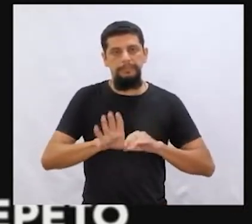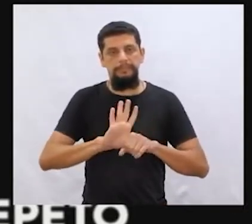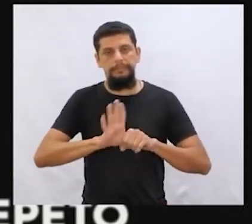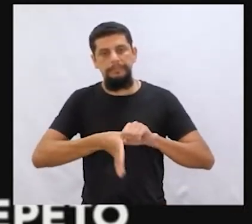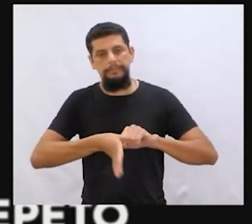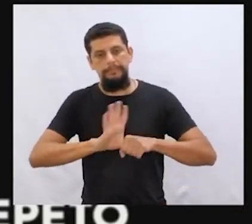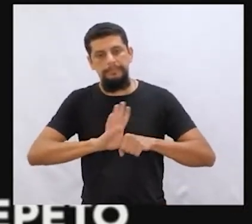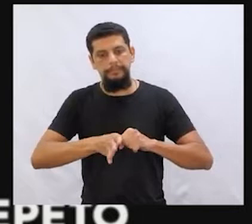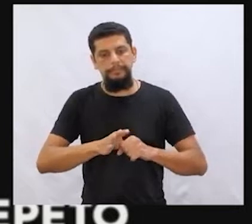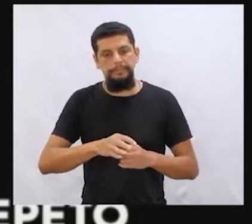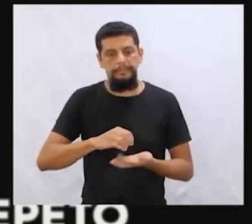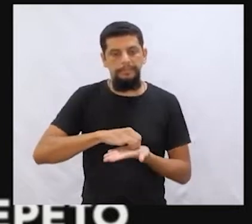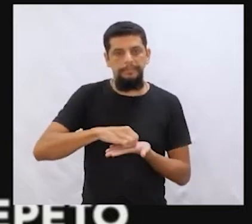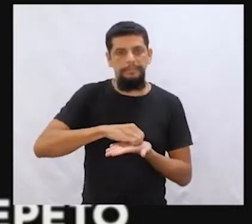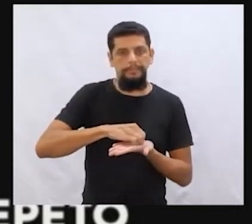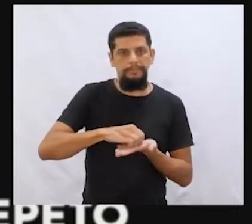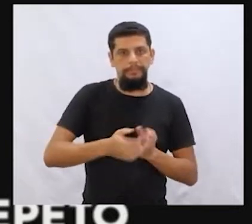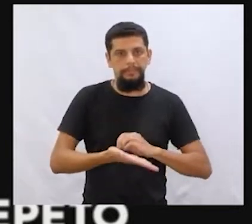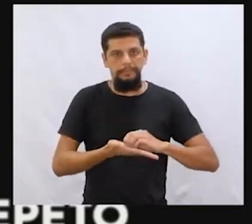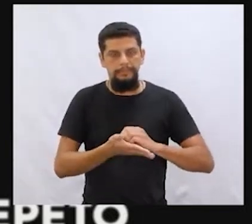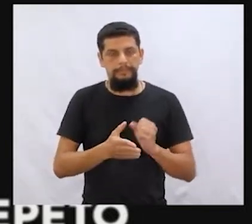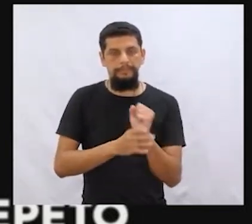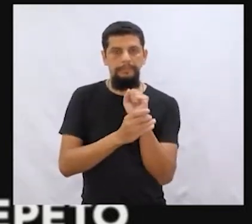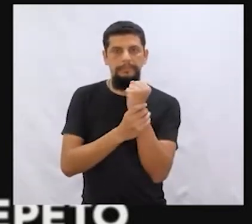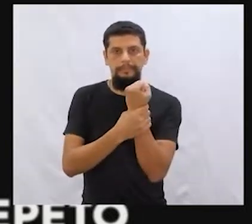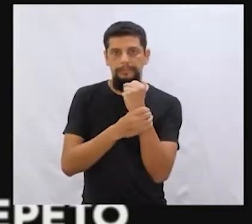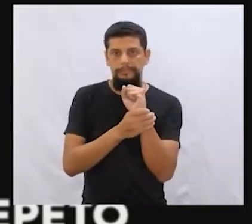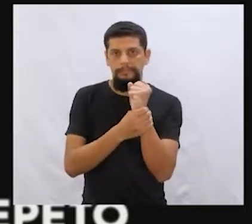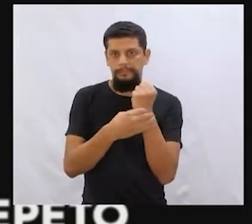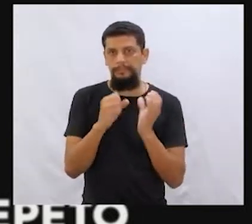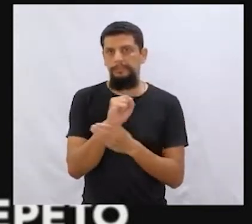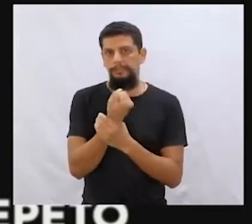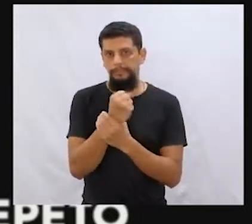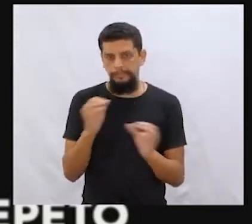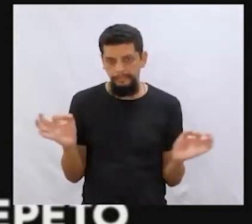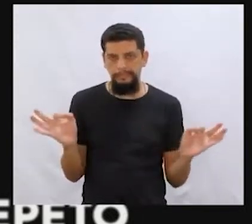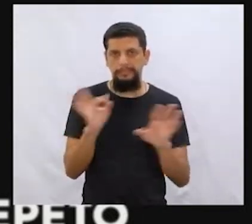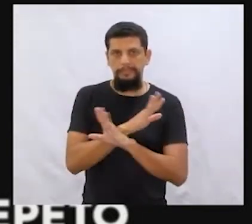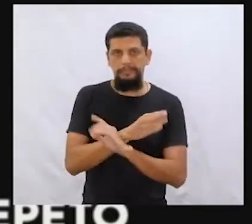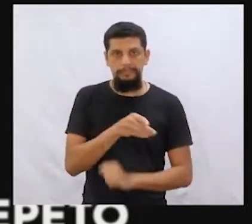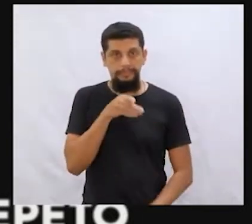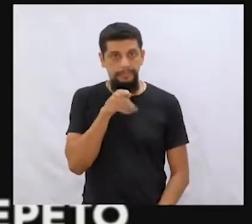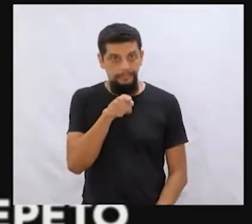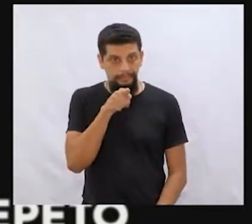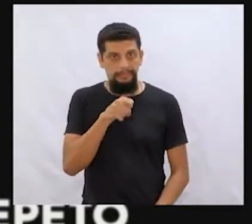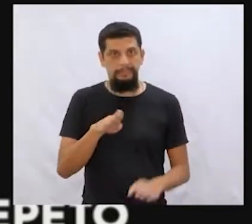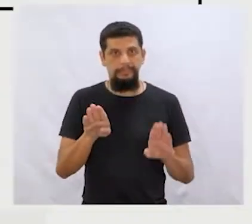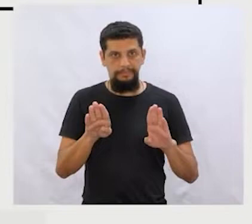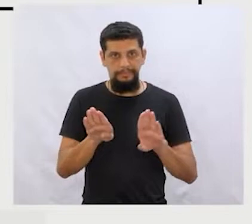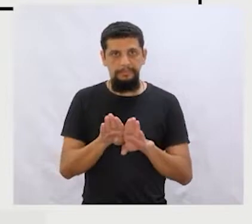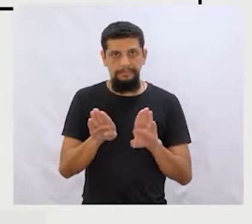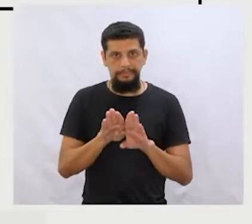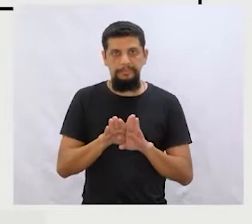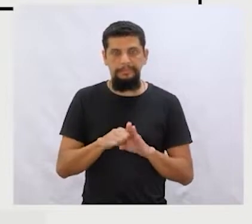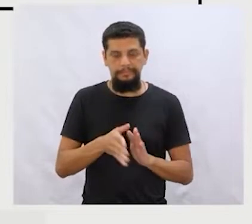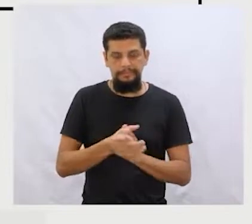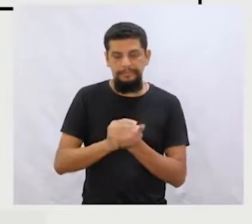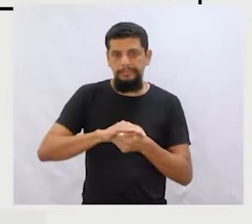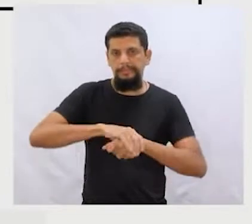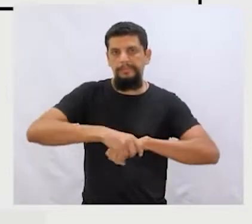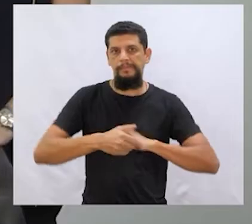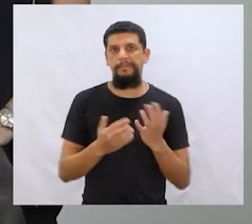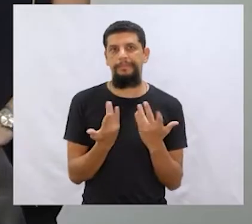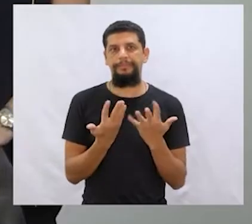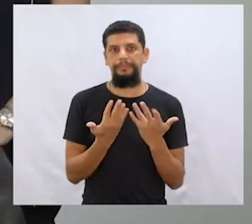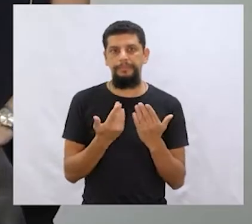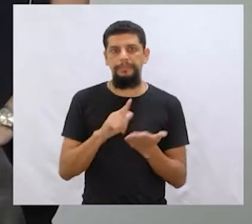unhas, o dedão. Muito bem, Caio. Vocês em casa também, crianças,